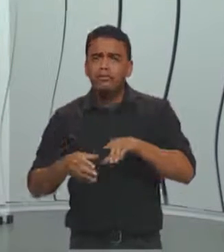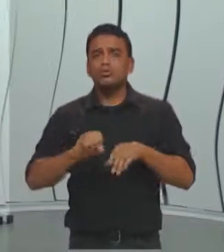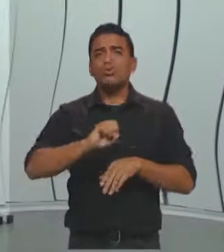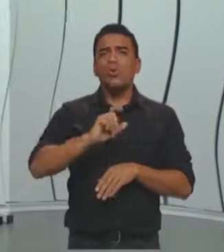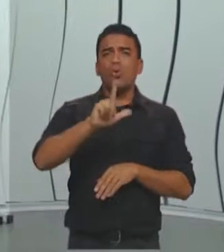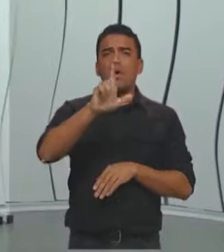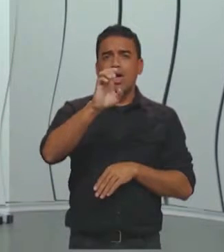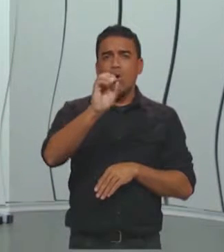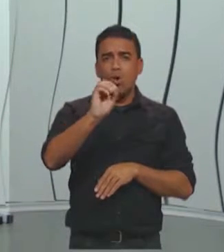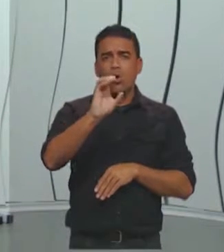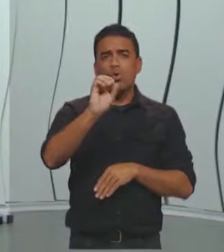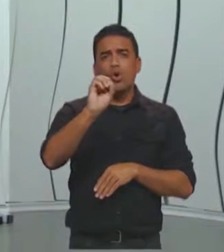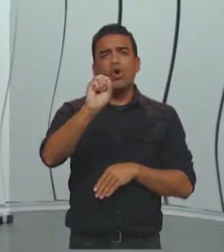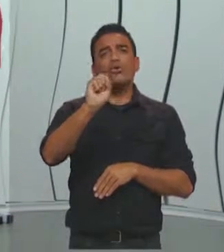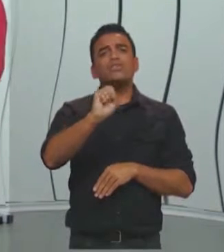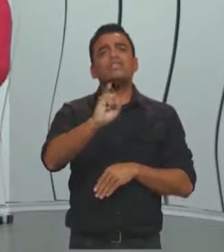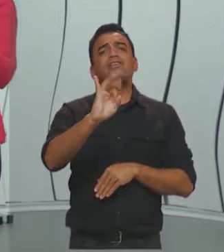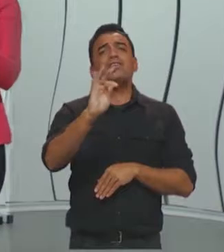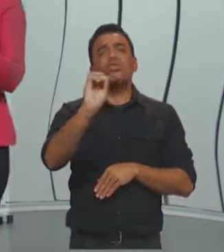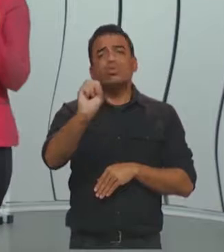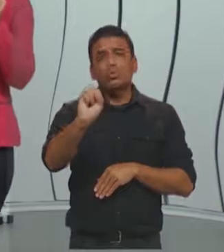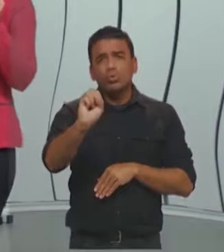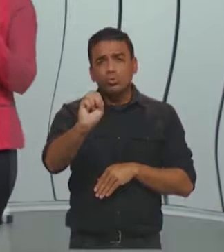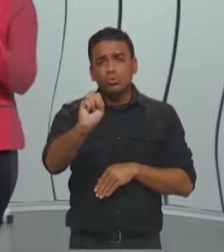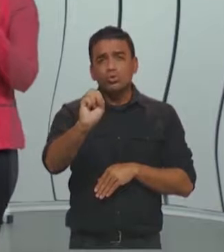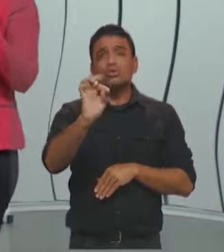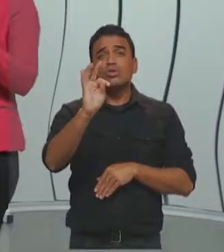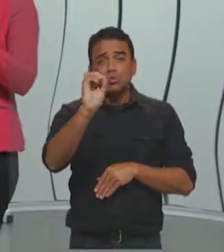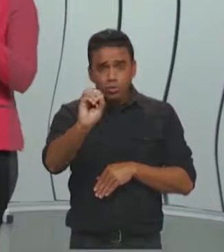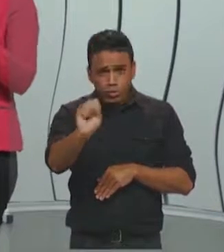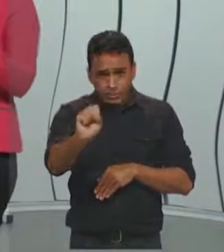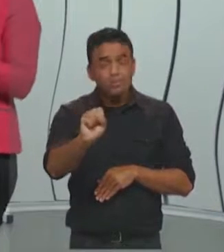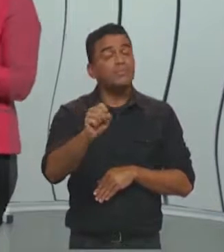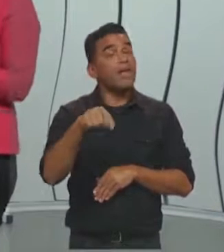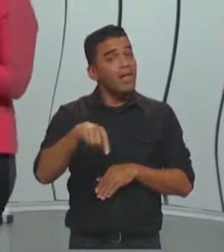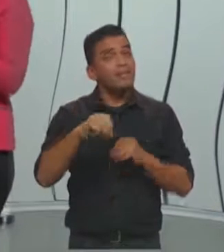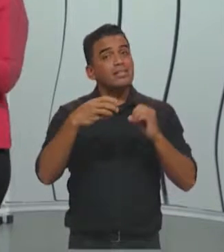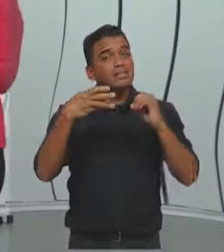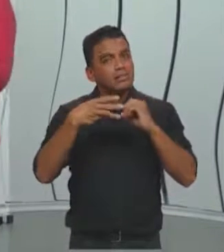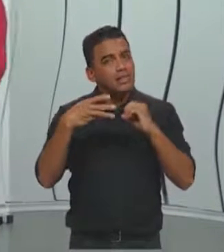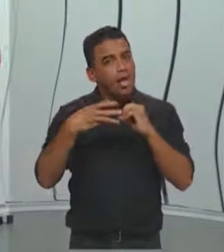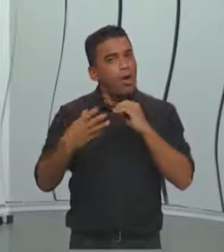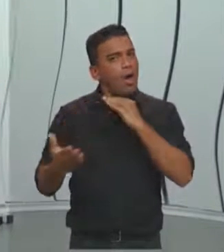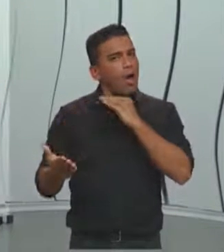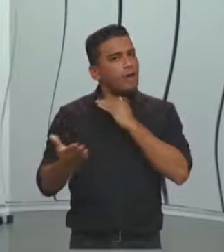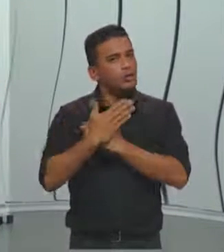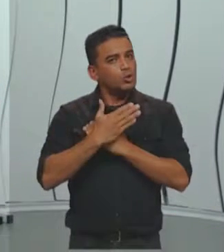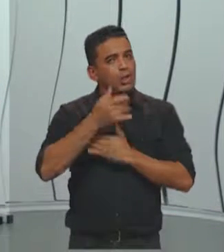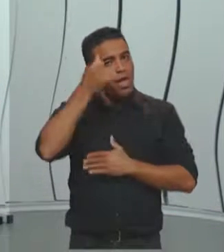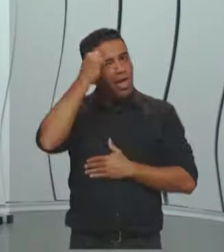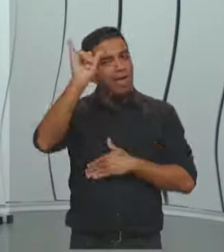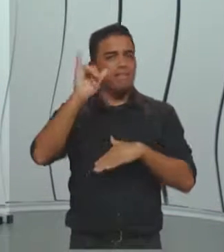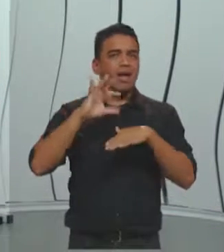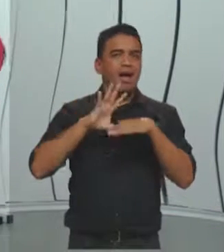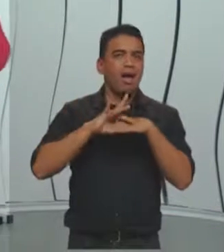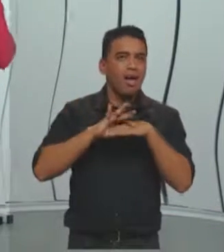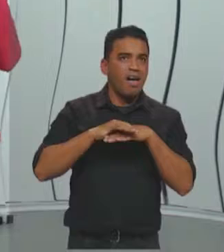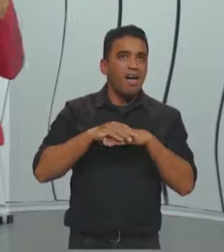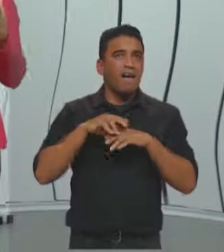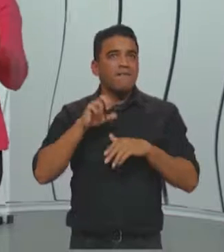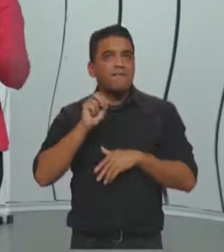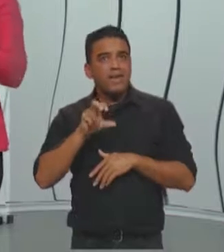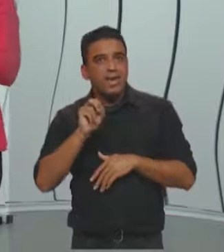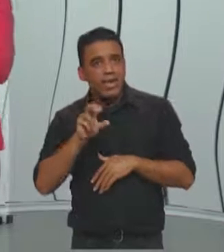células de defesa. Eles são considerados as células que nos defendem contra esses ou vírus